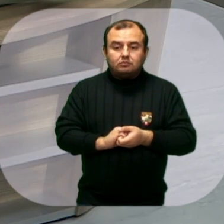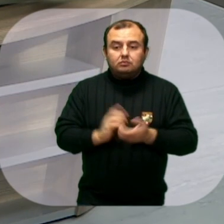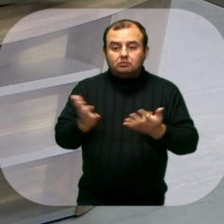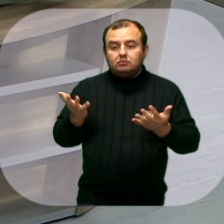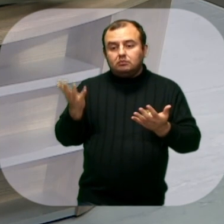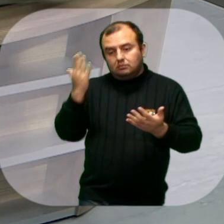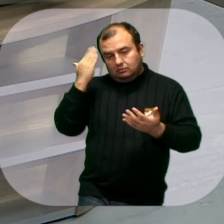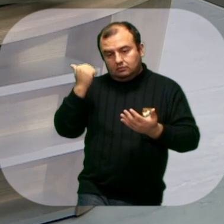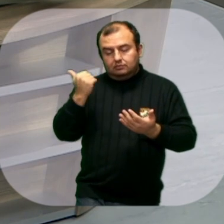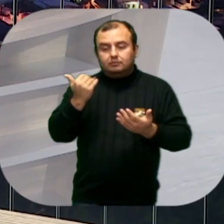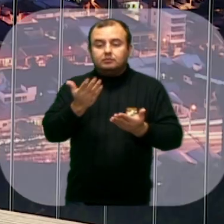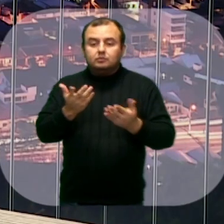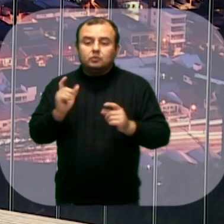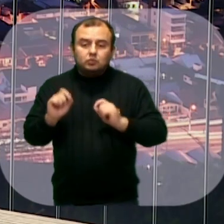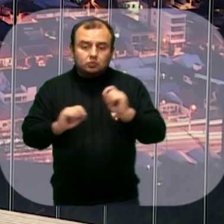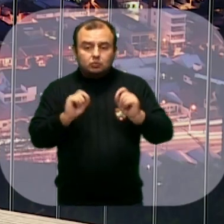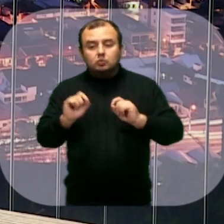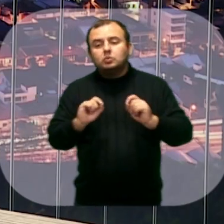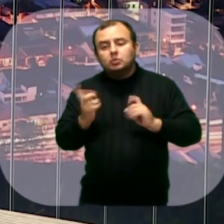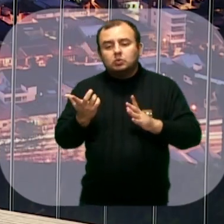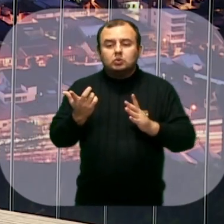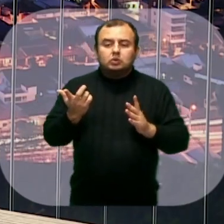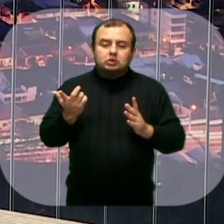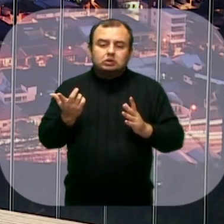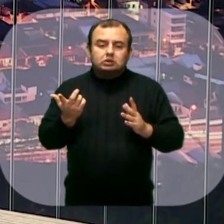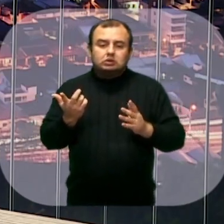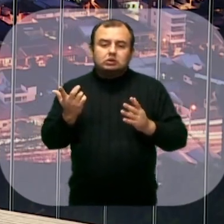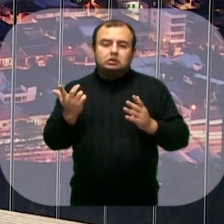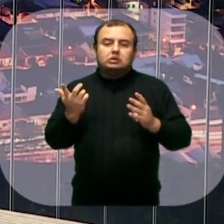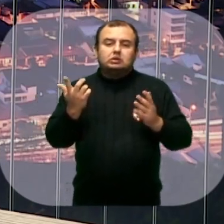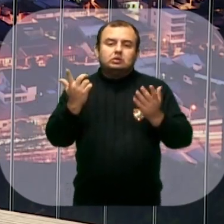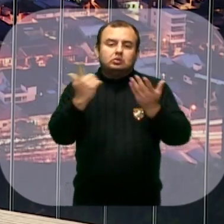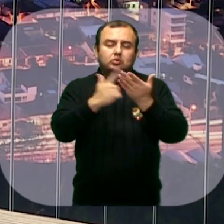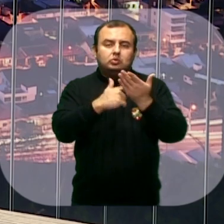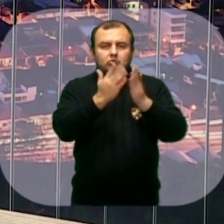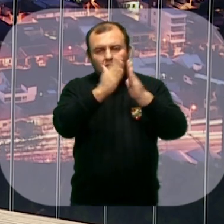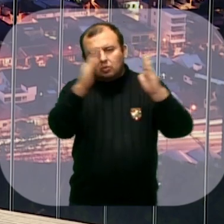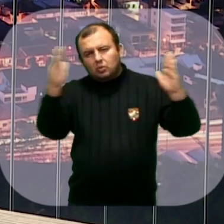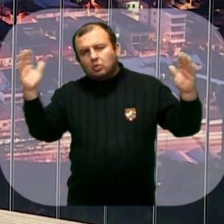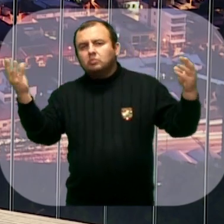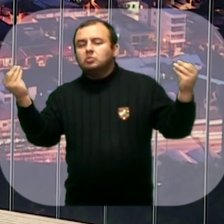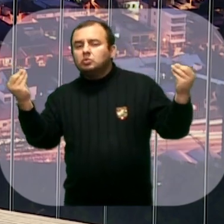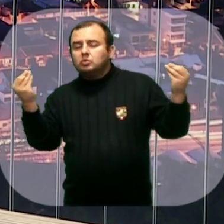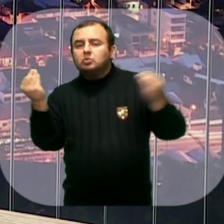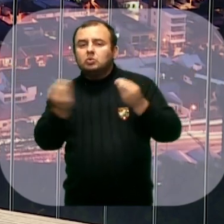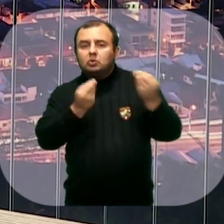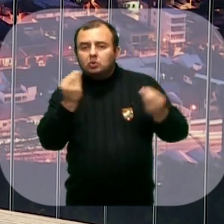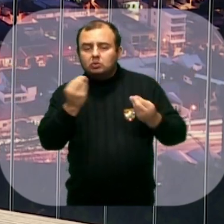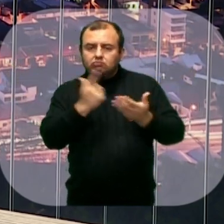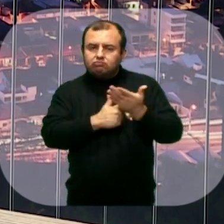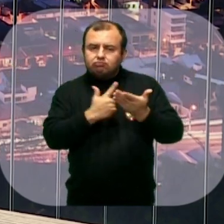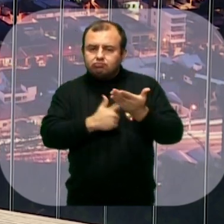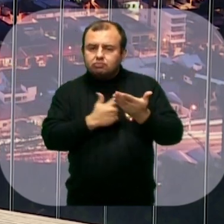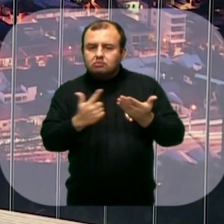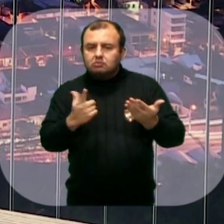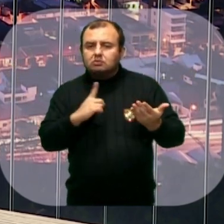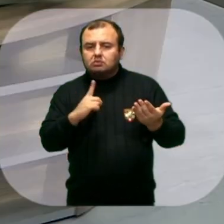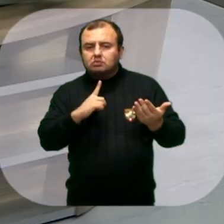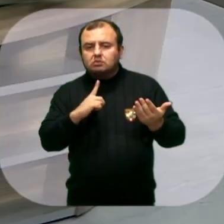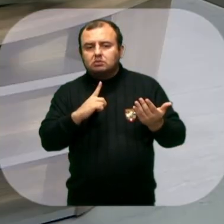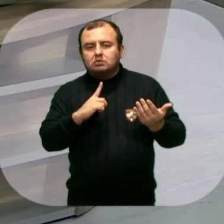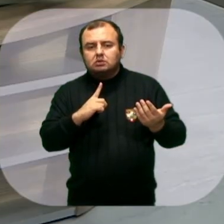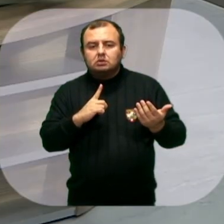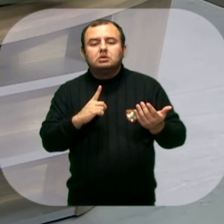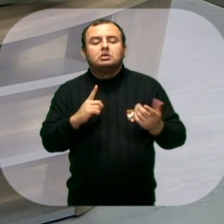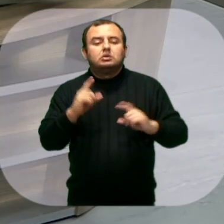quero saber com você, assim, em relação ao acervo geral, como é que vocês estão? A questão de ter